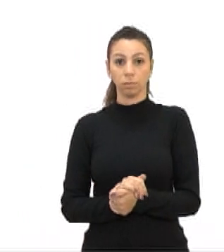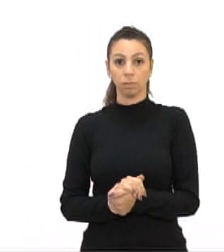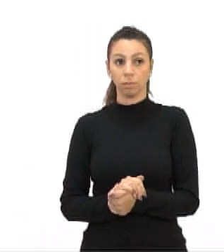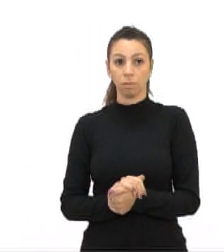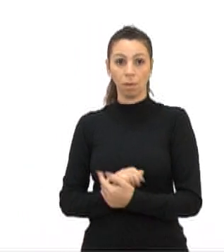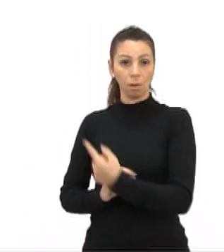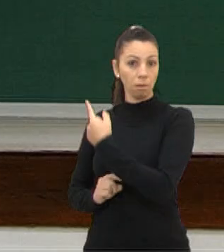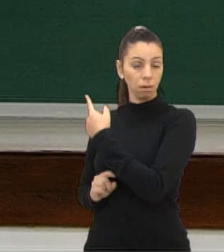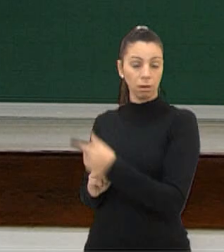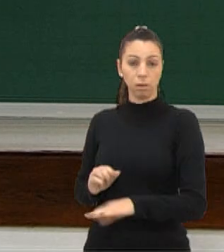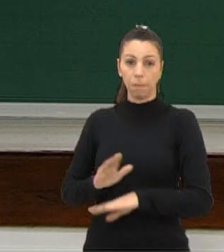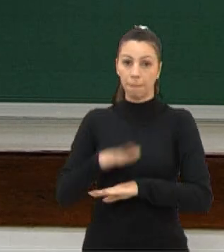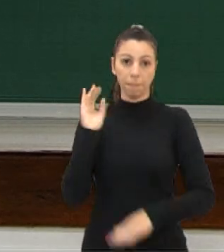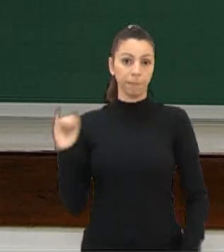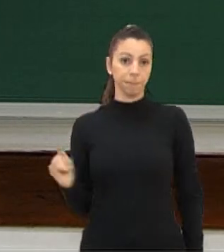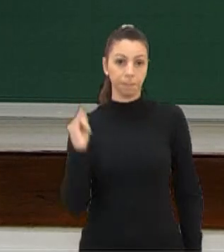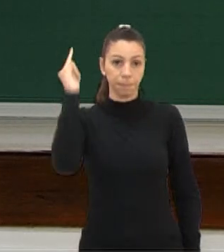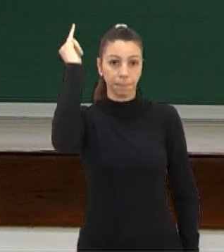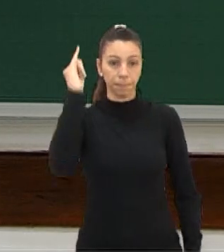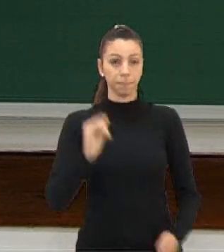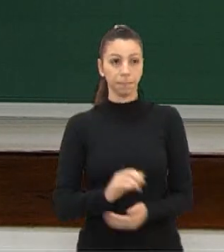Beleza? Então vamos lá.